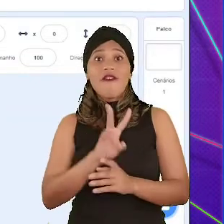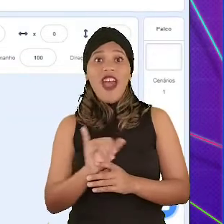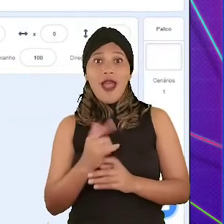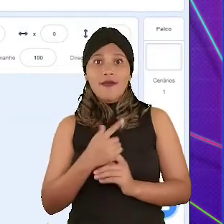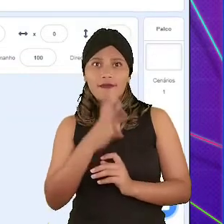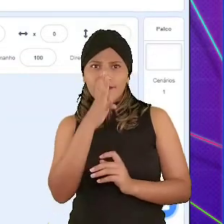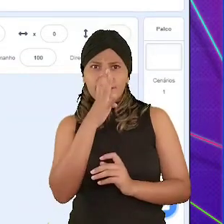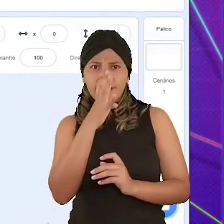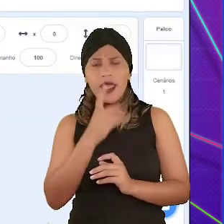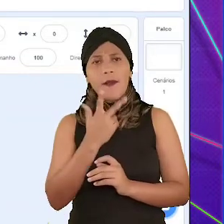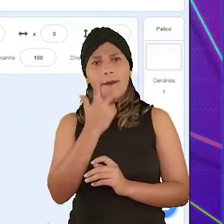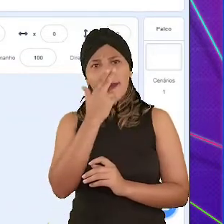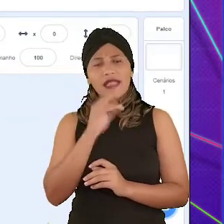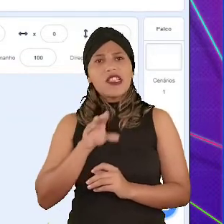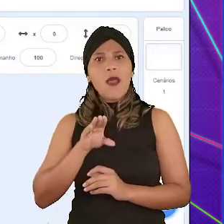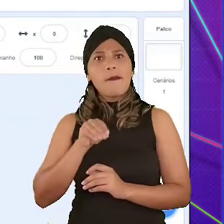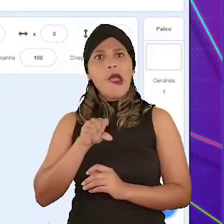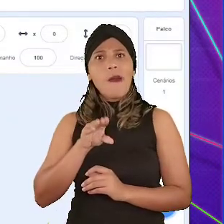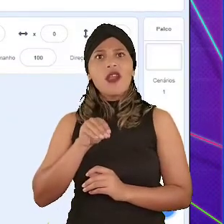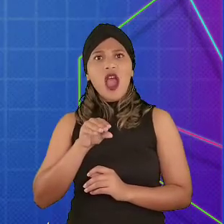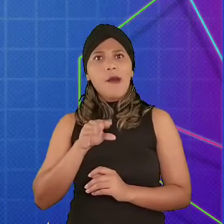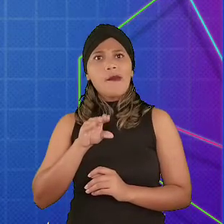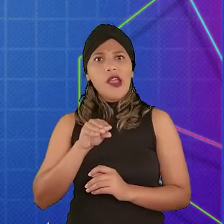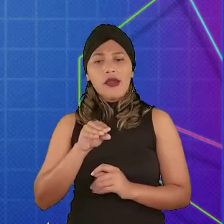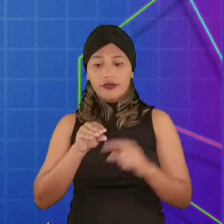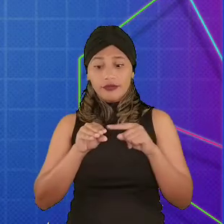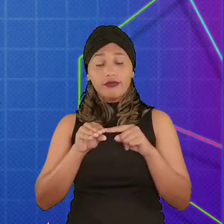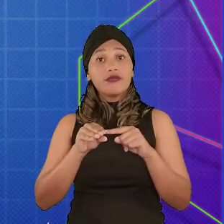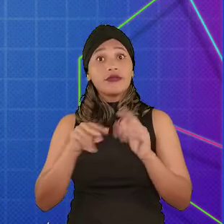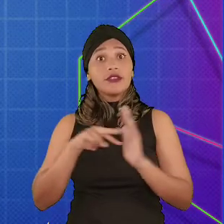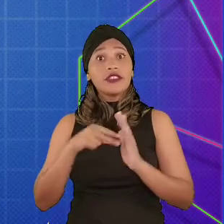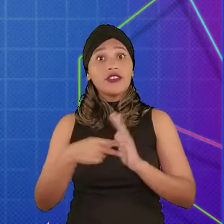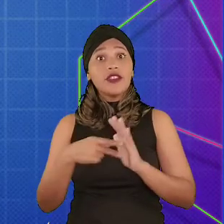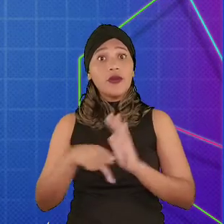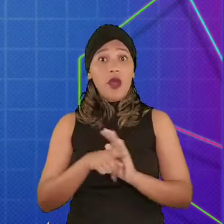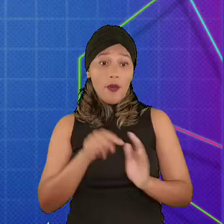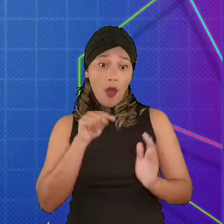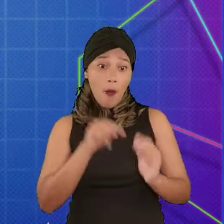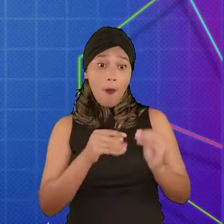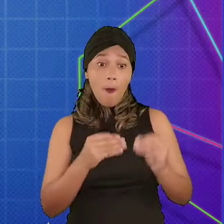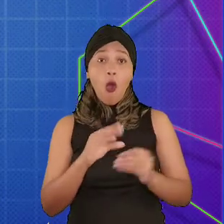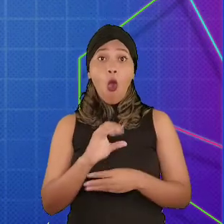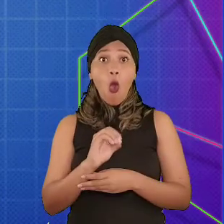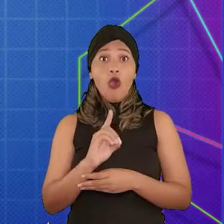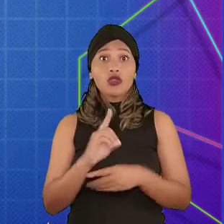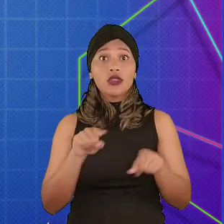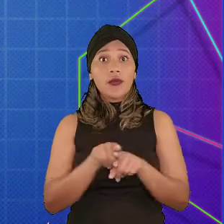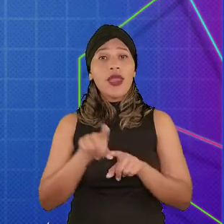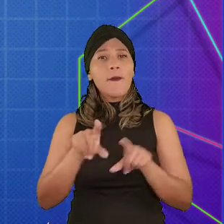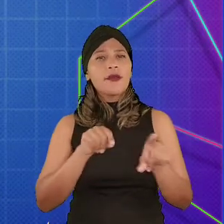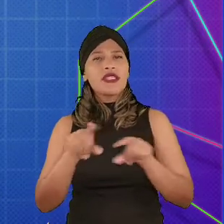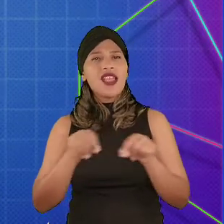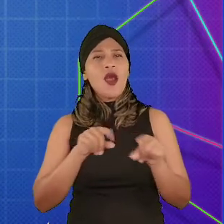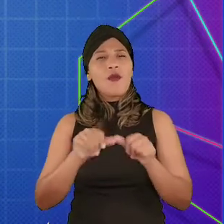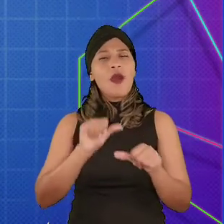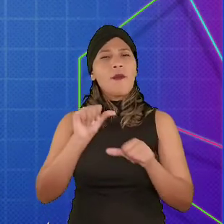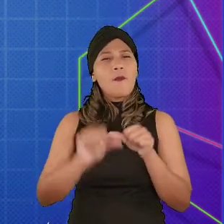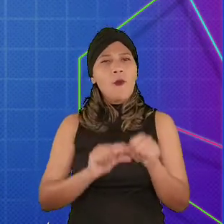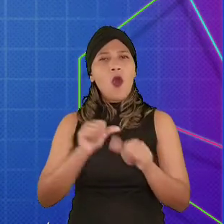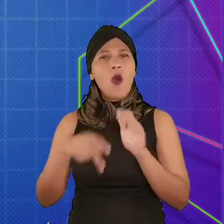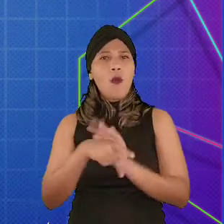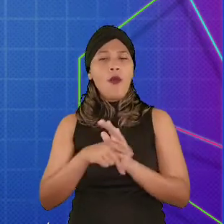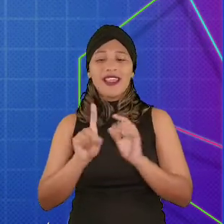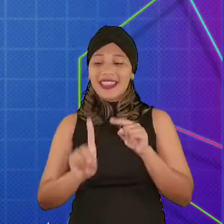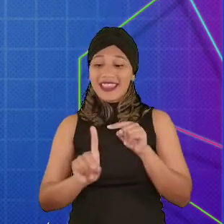nesse caso vai aparecer como se o autor estivesse dizendo algo essas interações visuais que podemos ter Se mostraram algumas